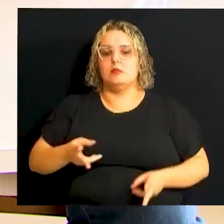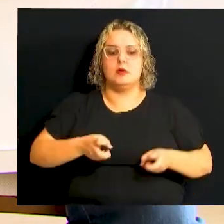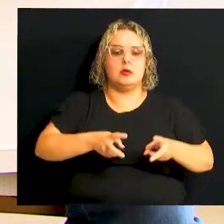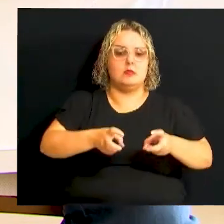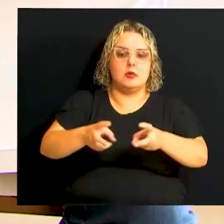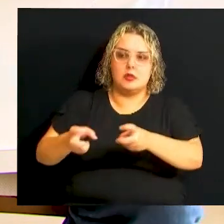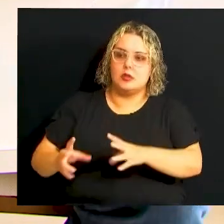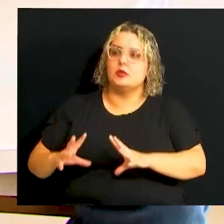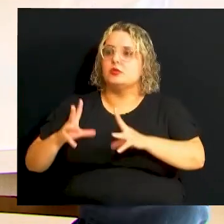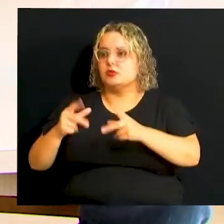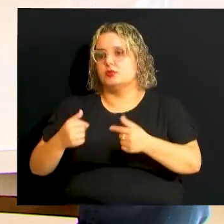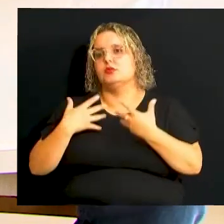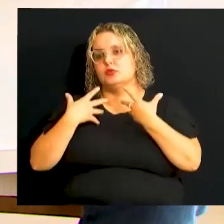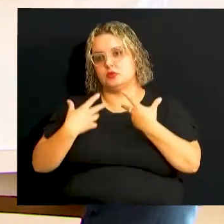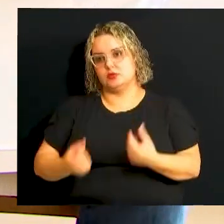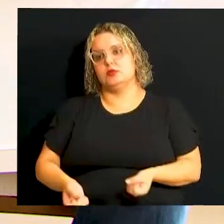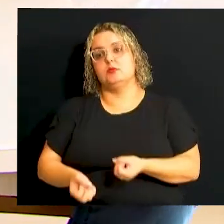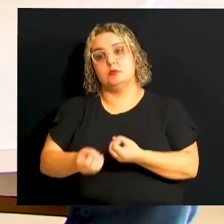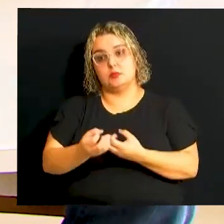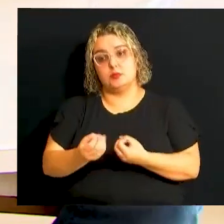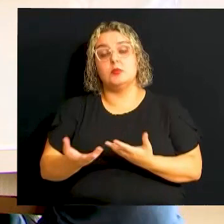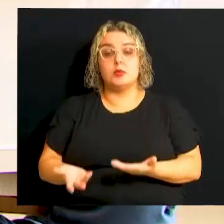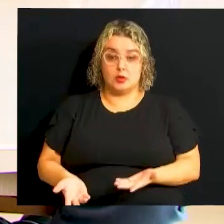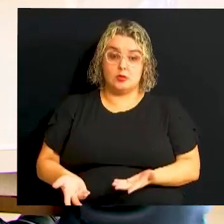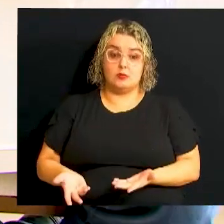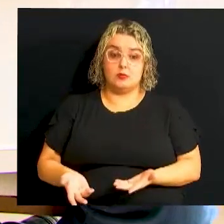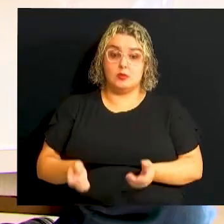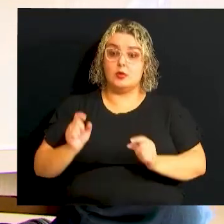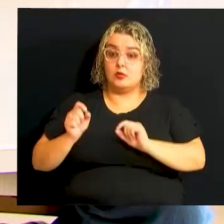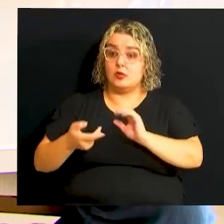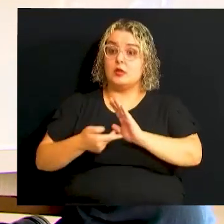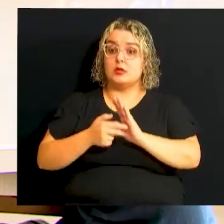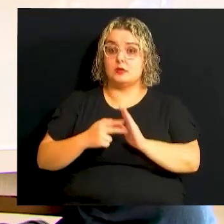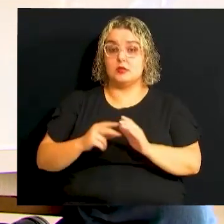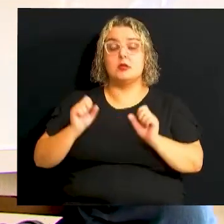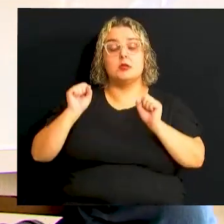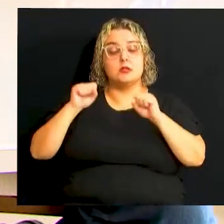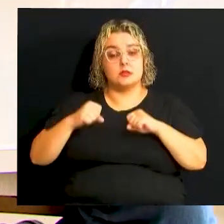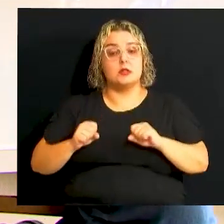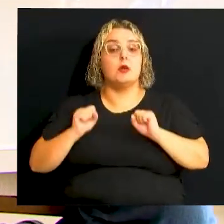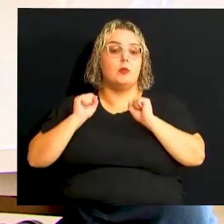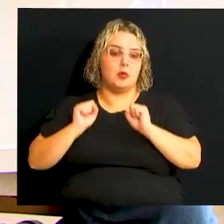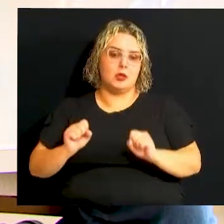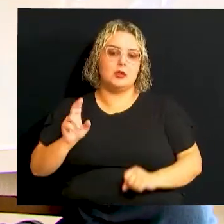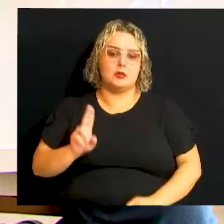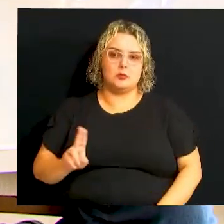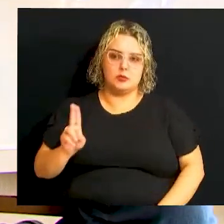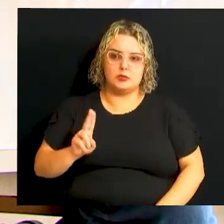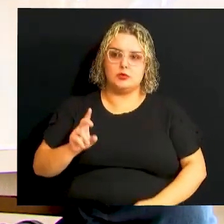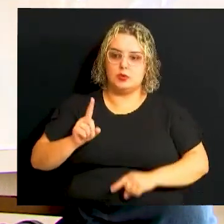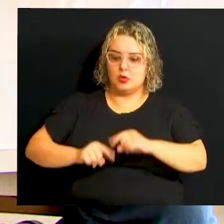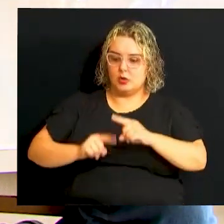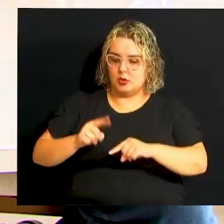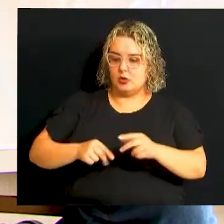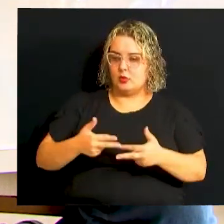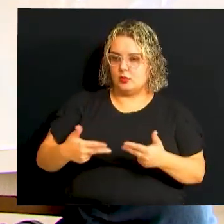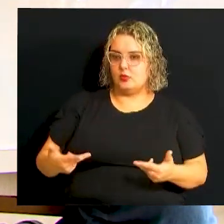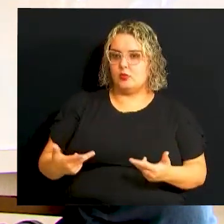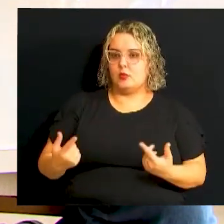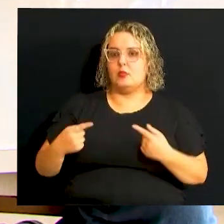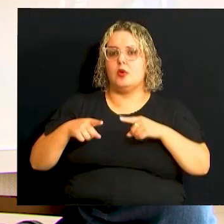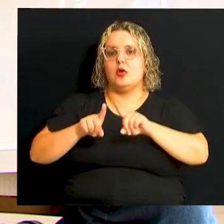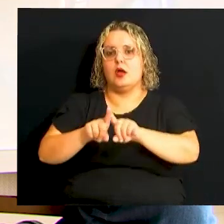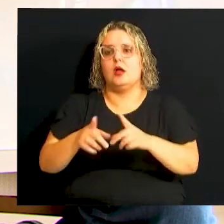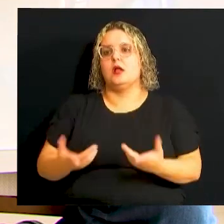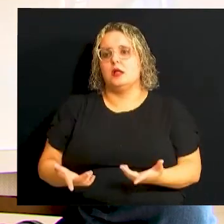memória, percepção daquilo que ela está recebendo de informação. Ou seja, sim, podemos utilizar o eletrônico como